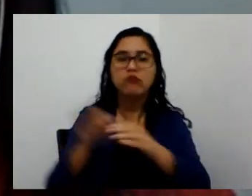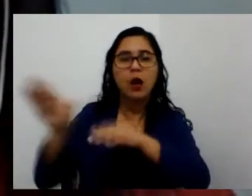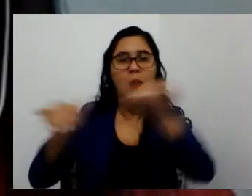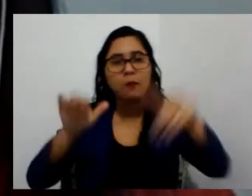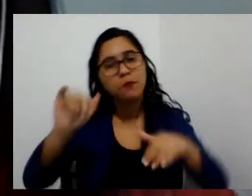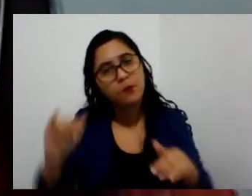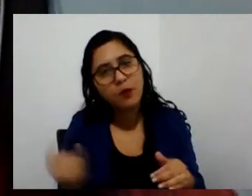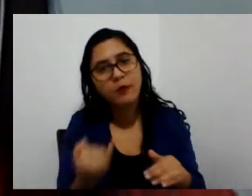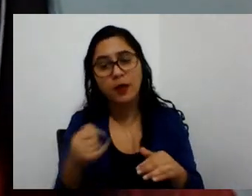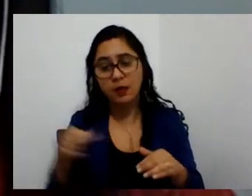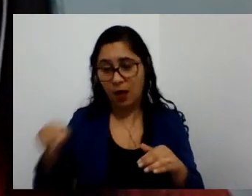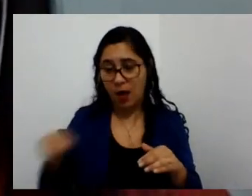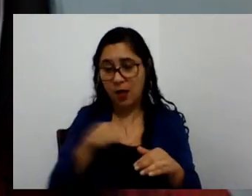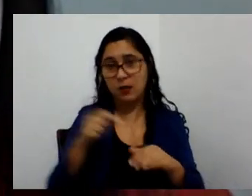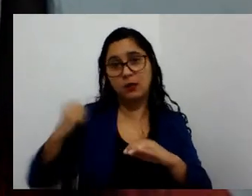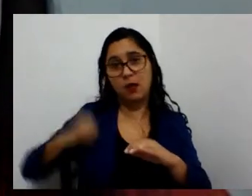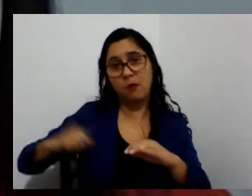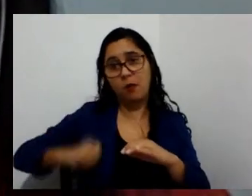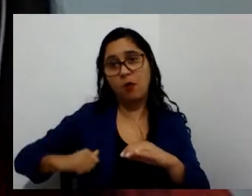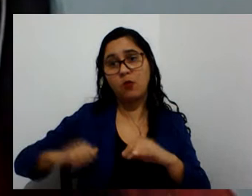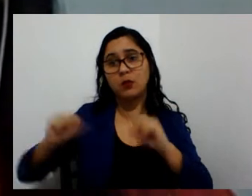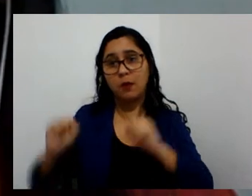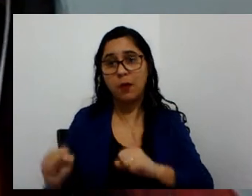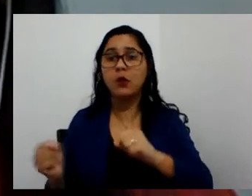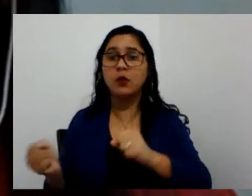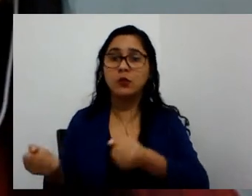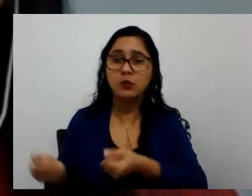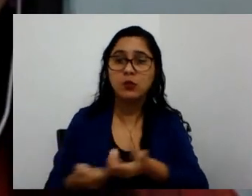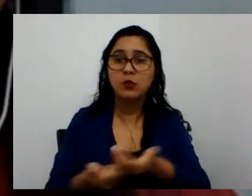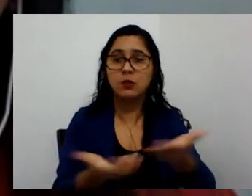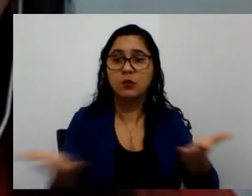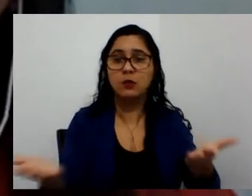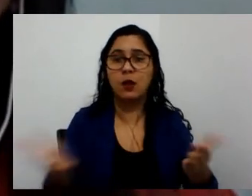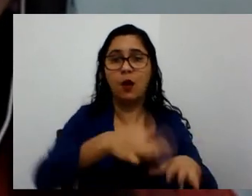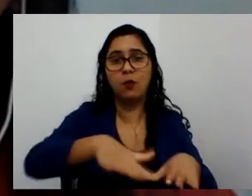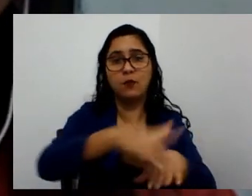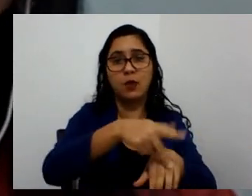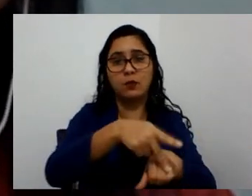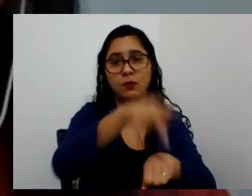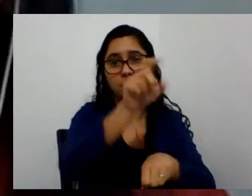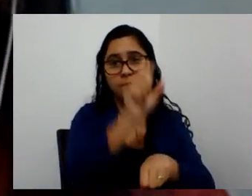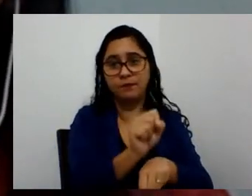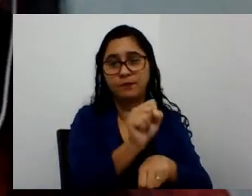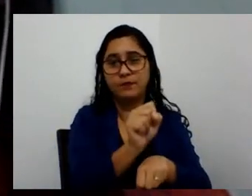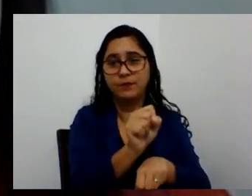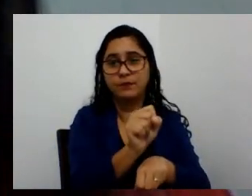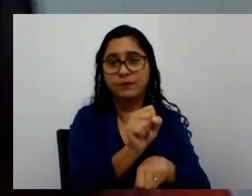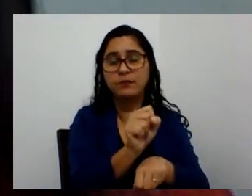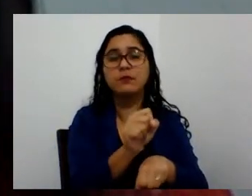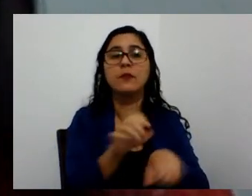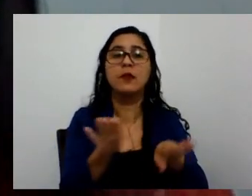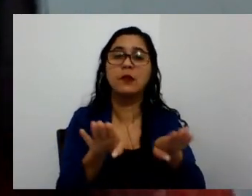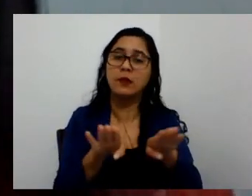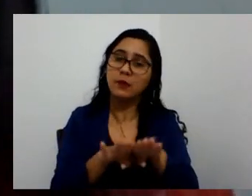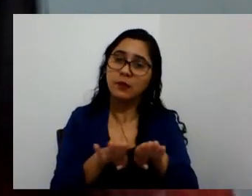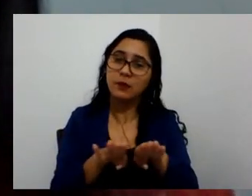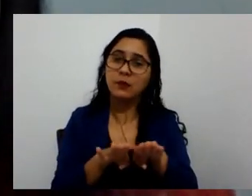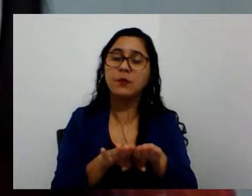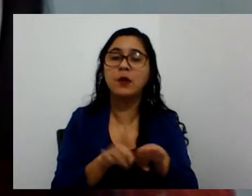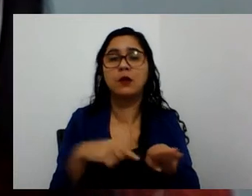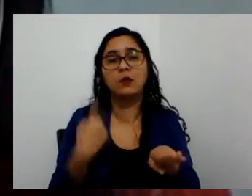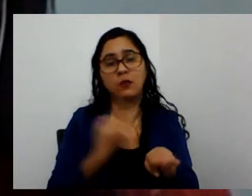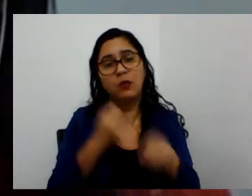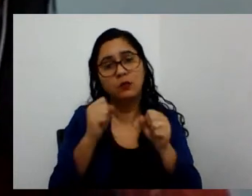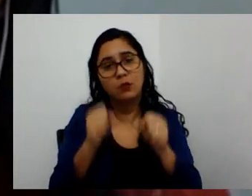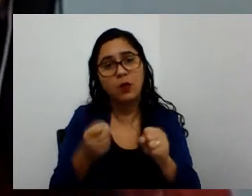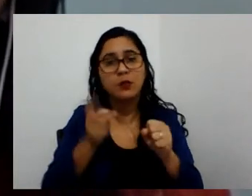essas bolsas pudessem voltar ao nosso ambiente de pós-graduação e assim continuarmos a ter